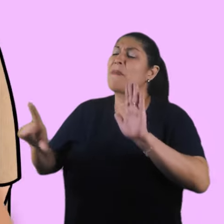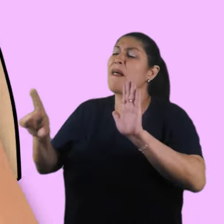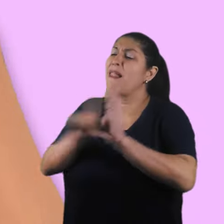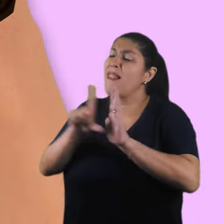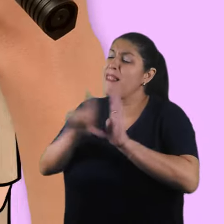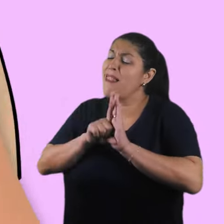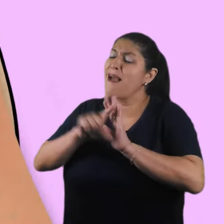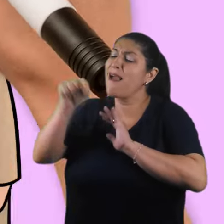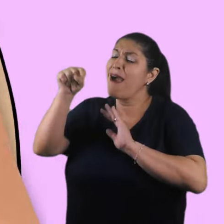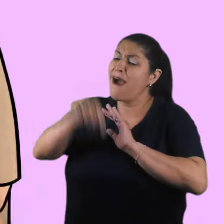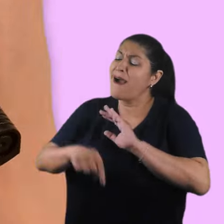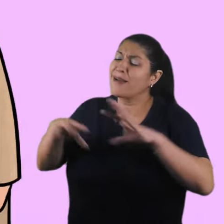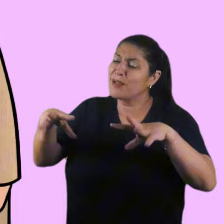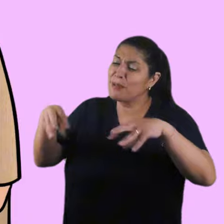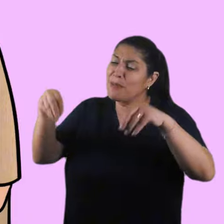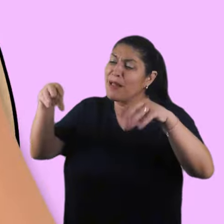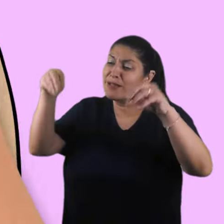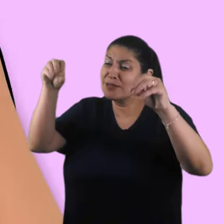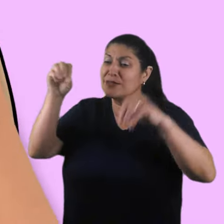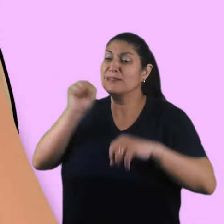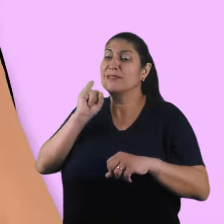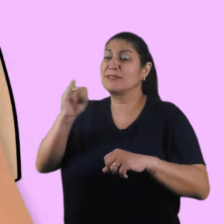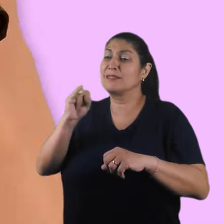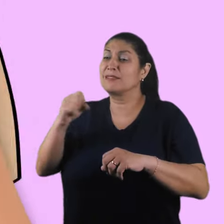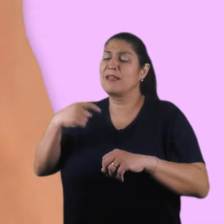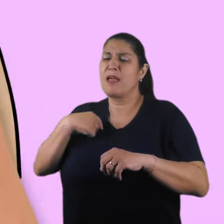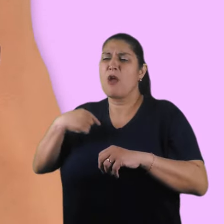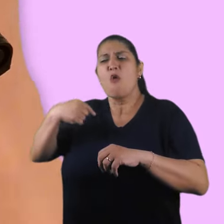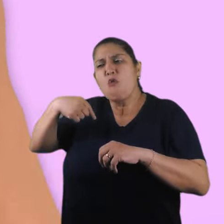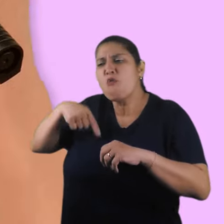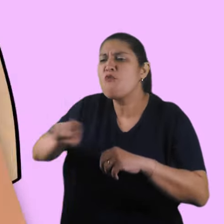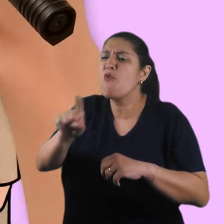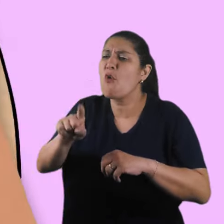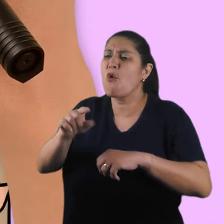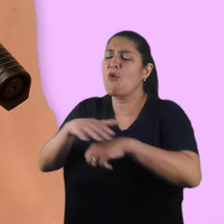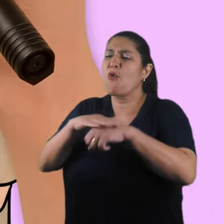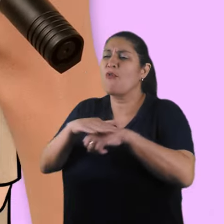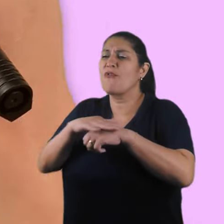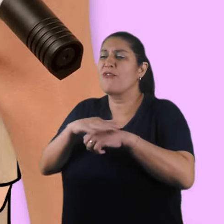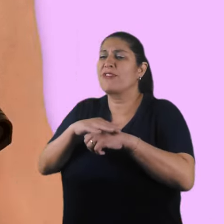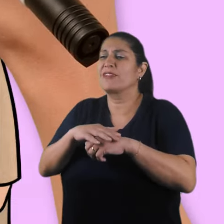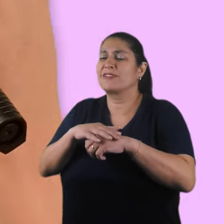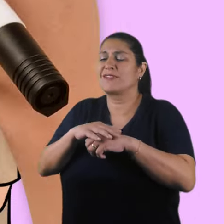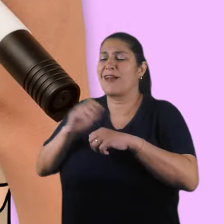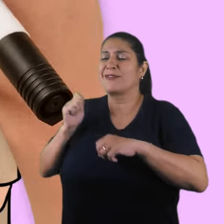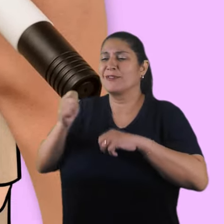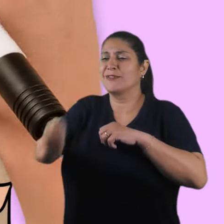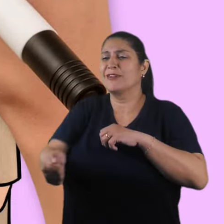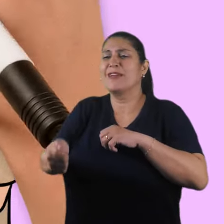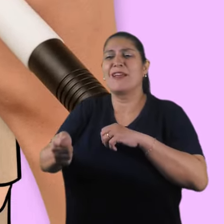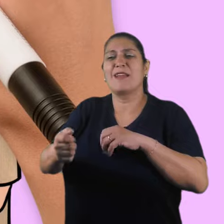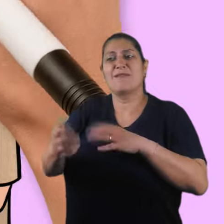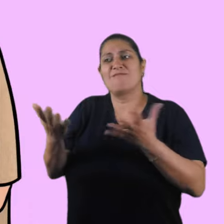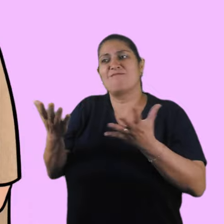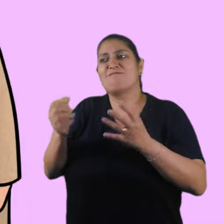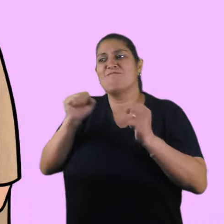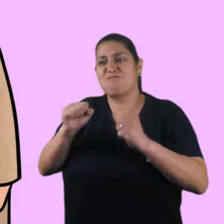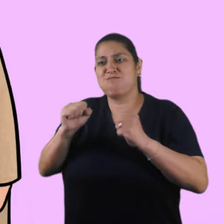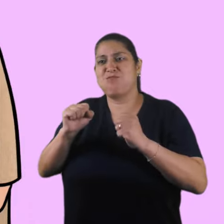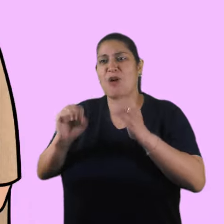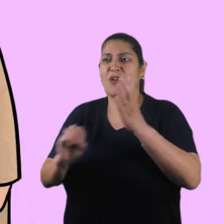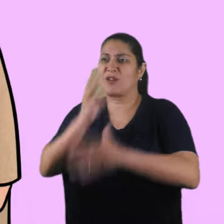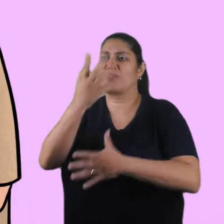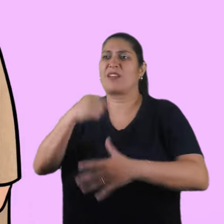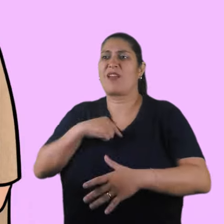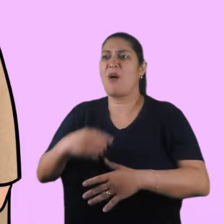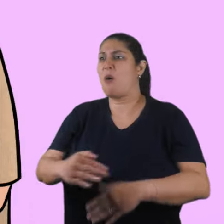Mardoqueu, existe uma lei aqui no palácio que diz que se alguém chegar à presença do rei sem ser